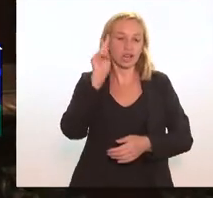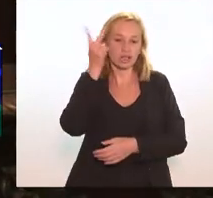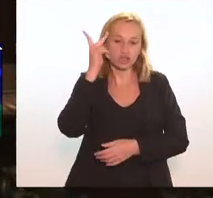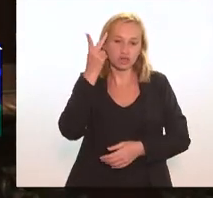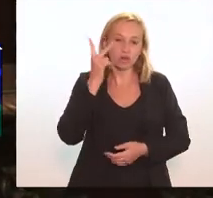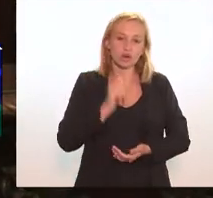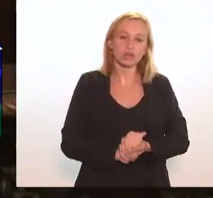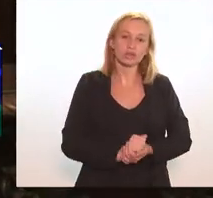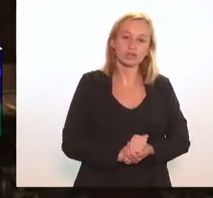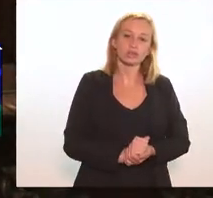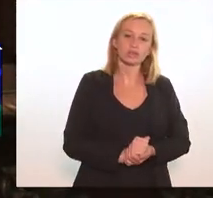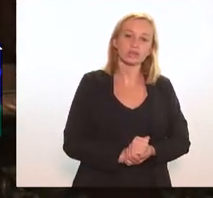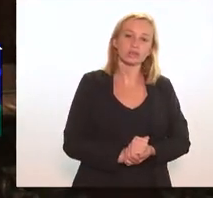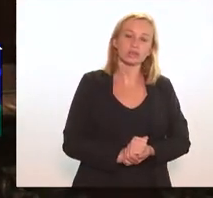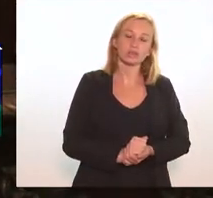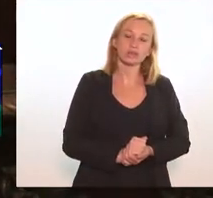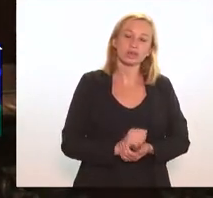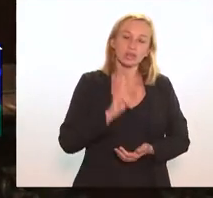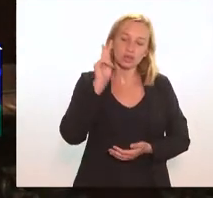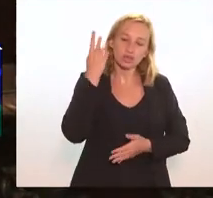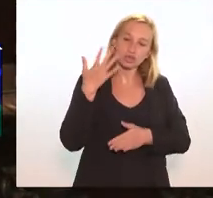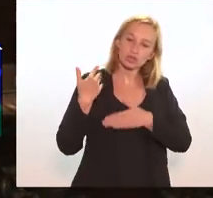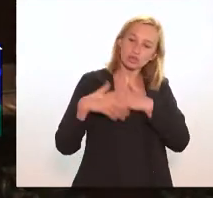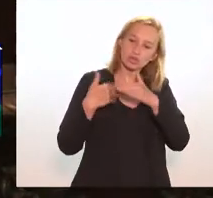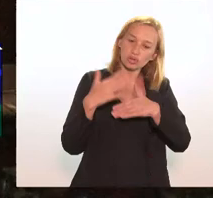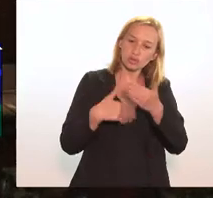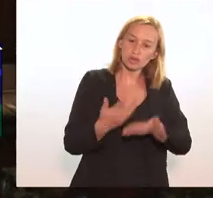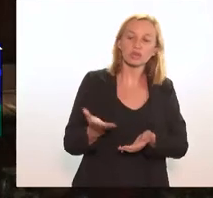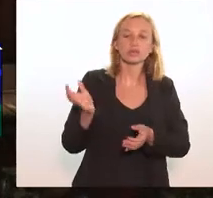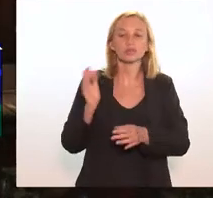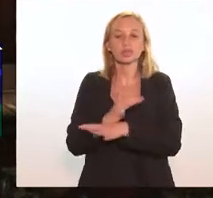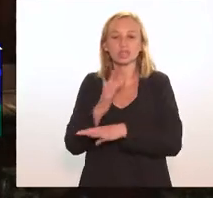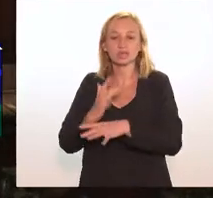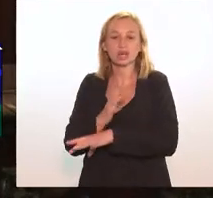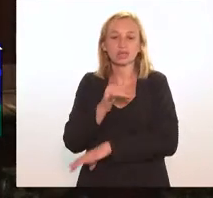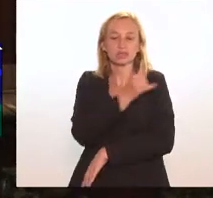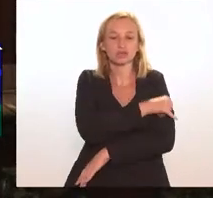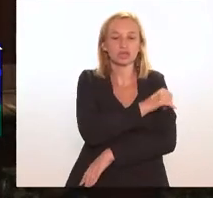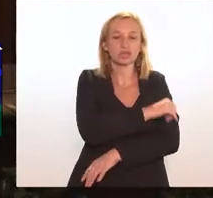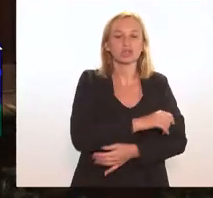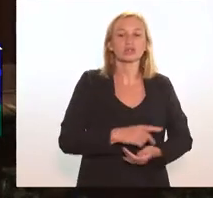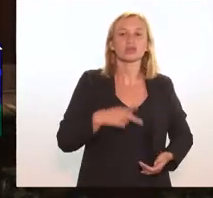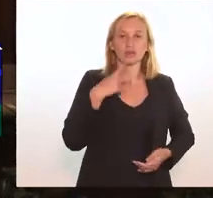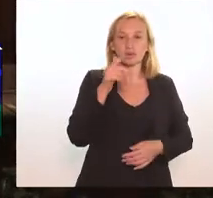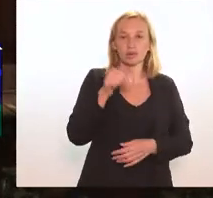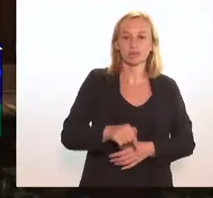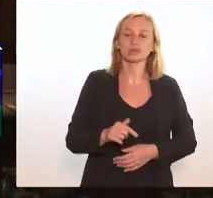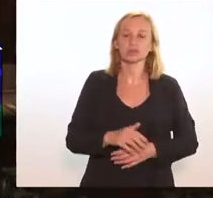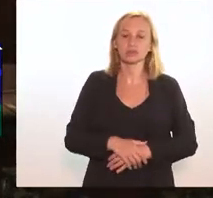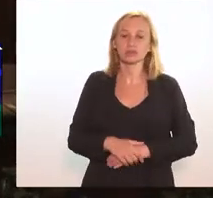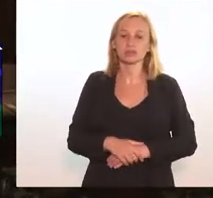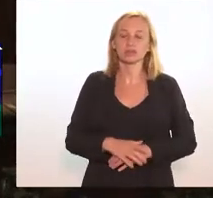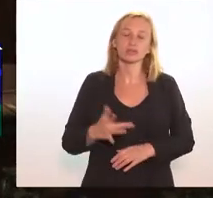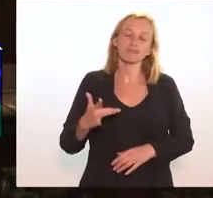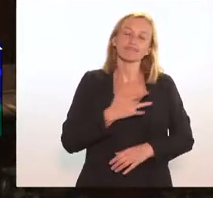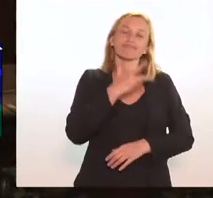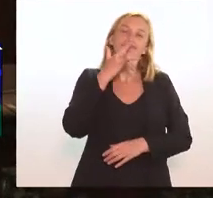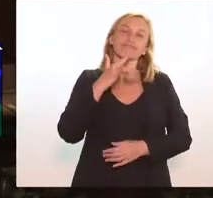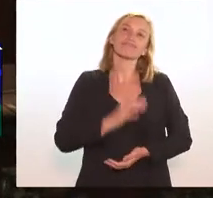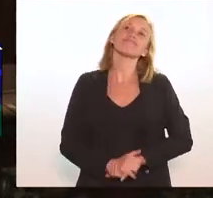Oeste tem uma contribuição histórica relevantíssima para a cidade do Rio de Janeiro. Então, faço aqui esse pronunciamento de maneira muito